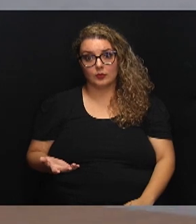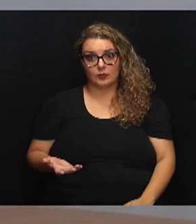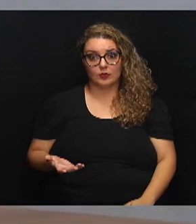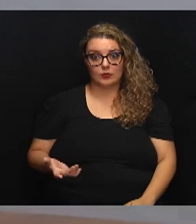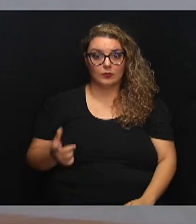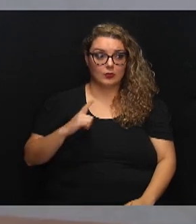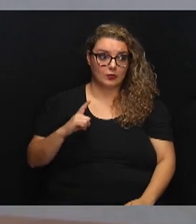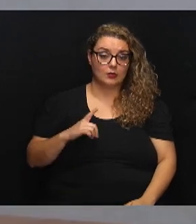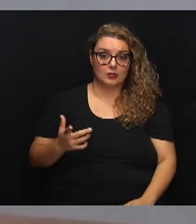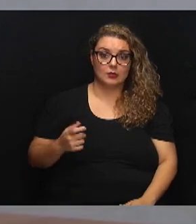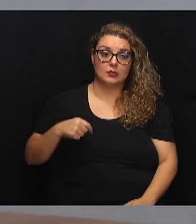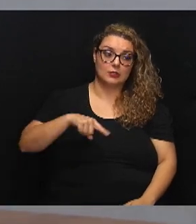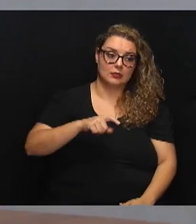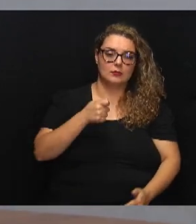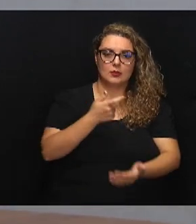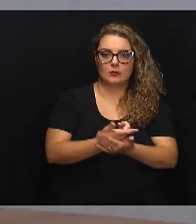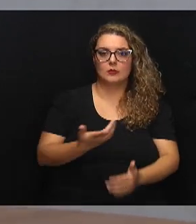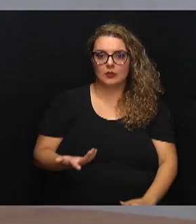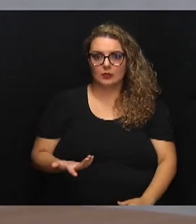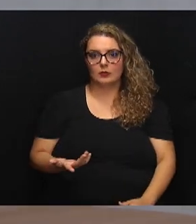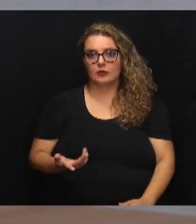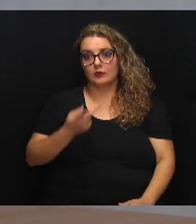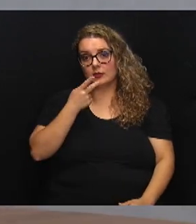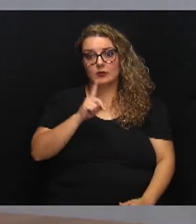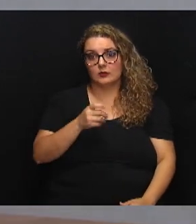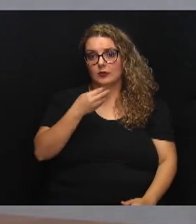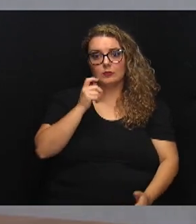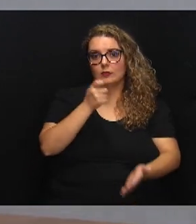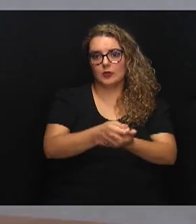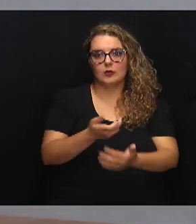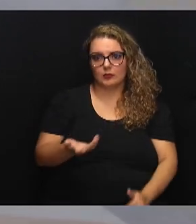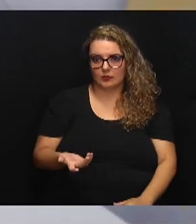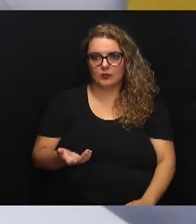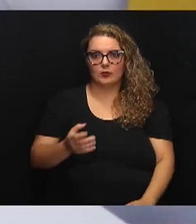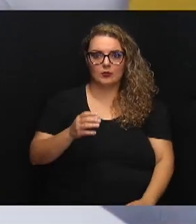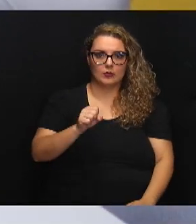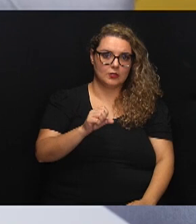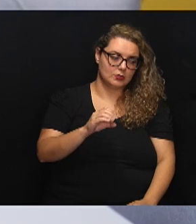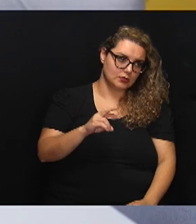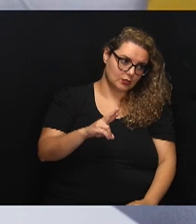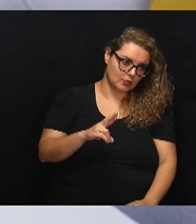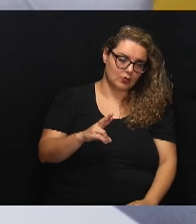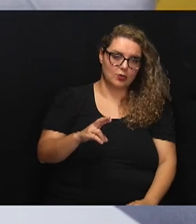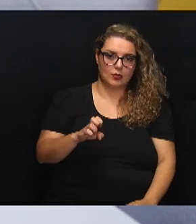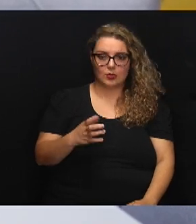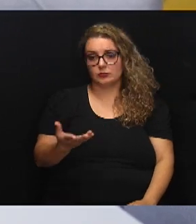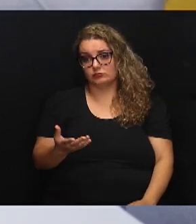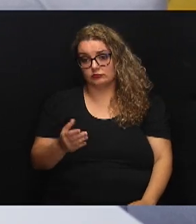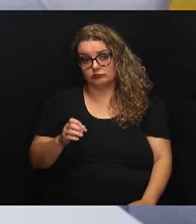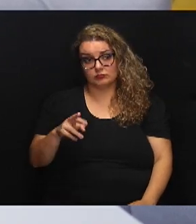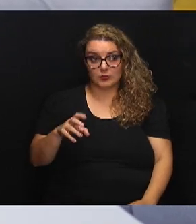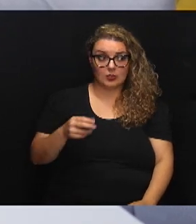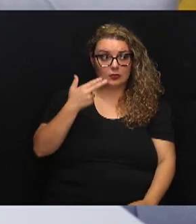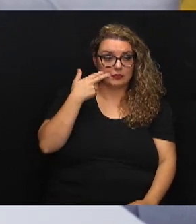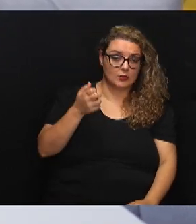para comprar, diz assim que você não é um bom pagador, coloca um score de crédito, diz, olha, um exemplo aqui, o Rafael não é o caso, é só